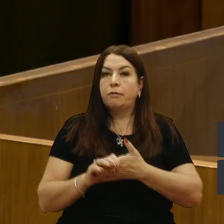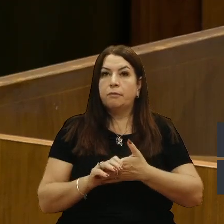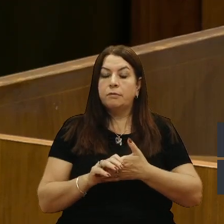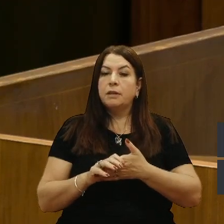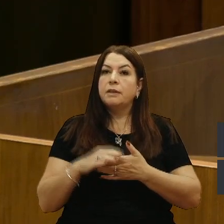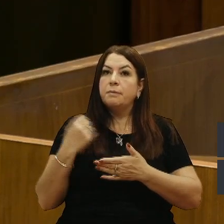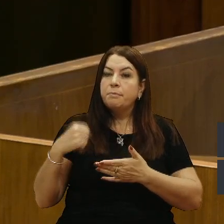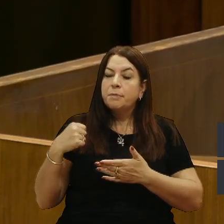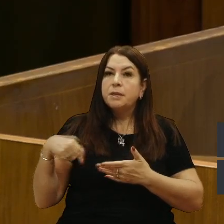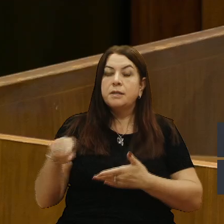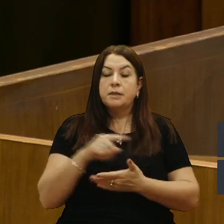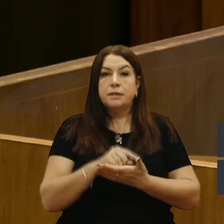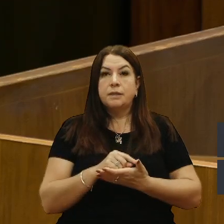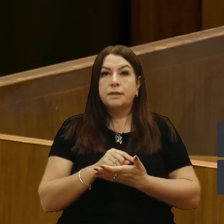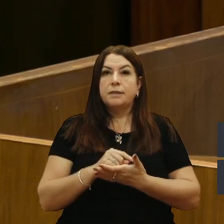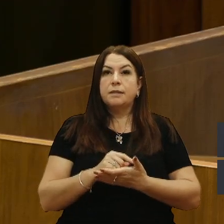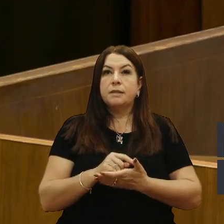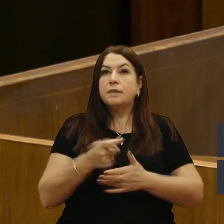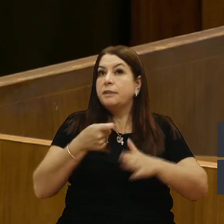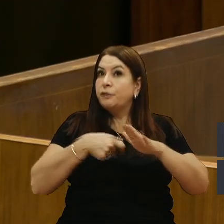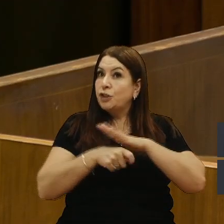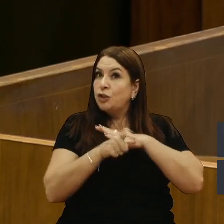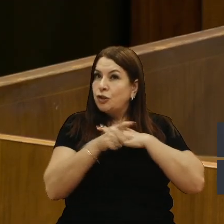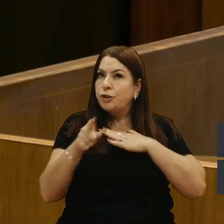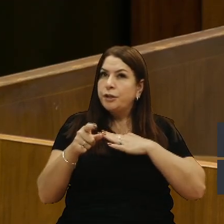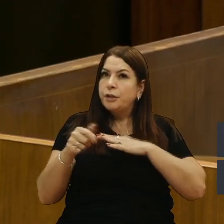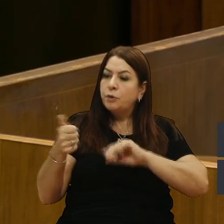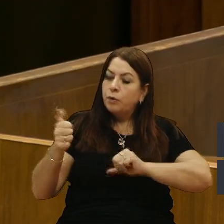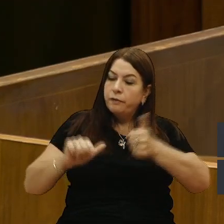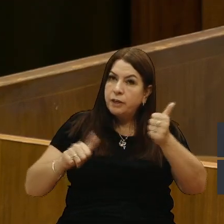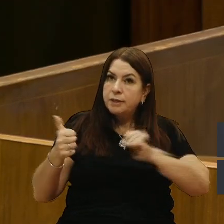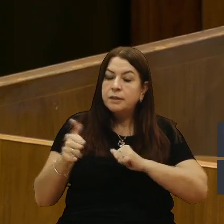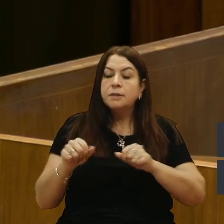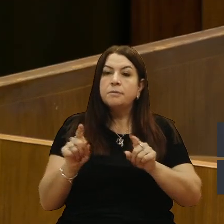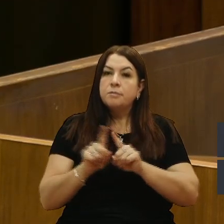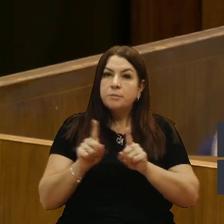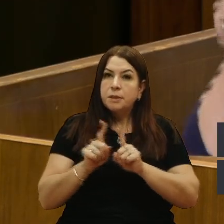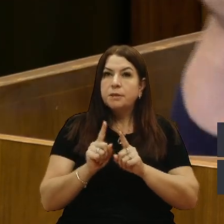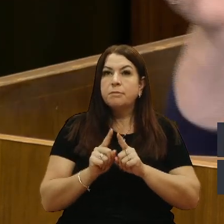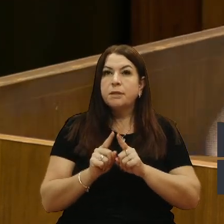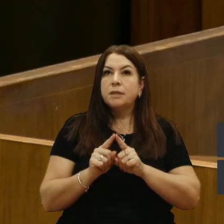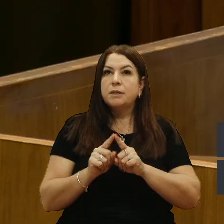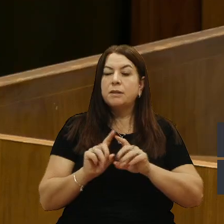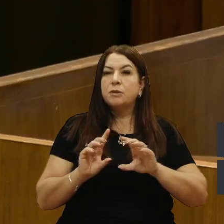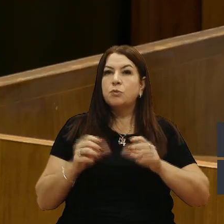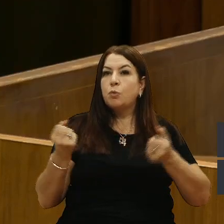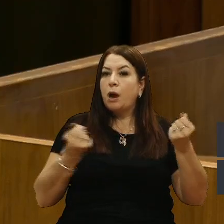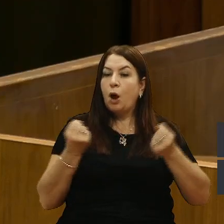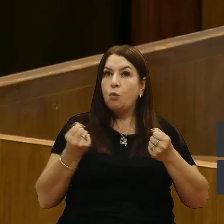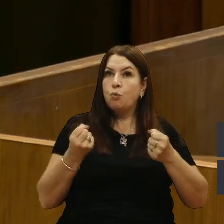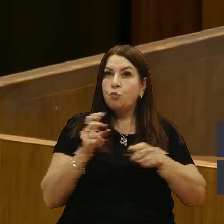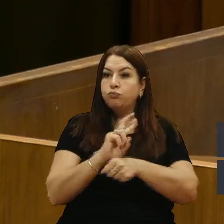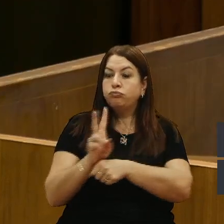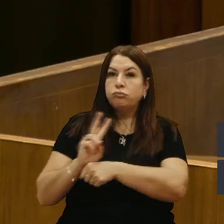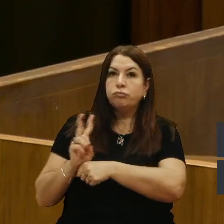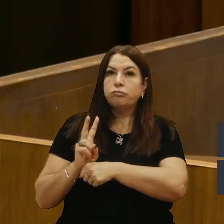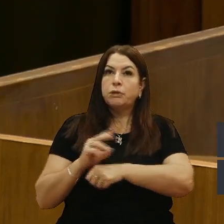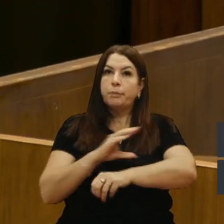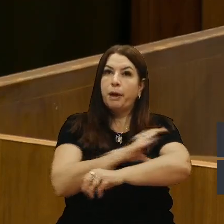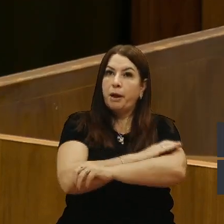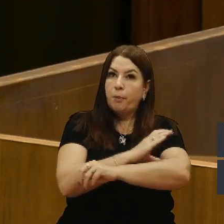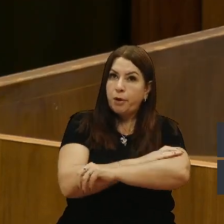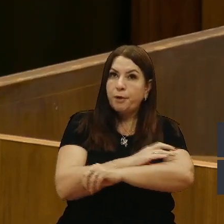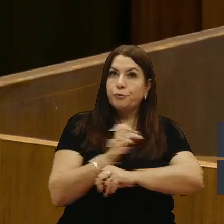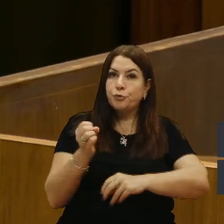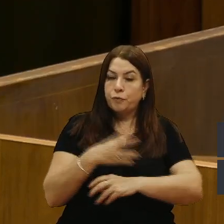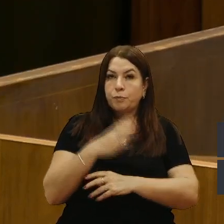gente precisa investir em qualificação, mas também numa patrulha nova, né? Uma caminhonete, porque a